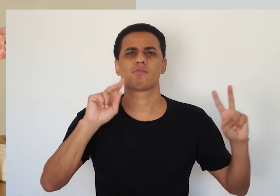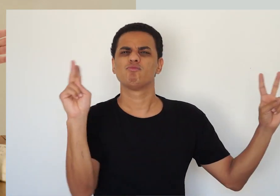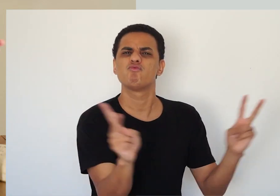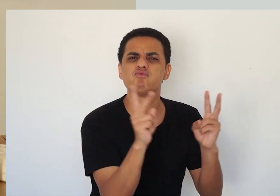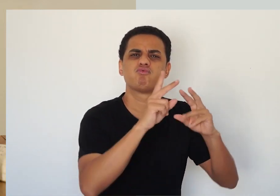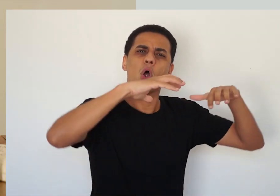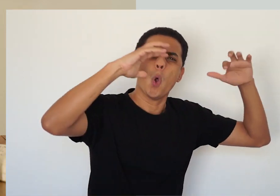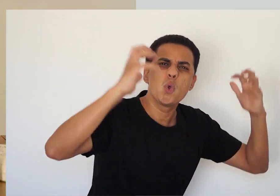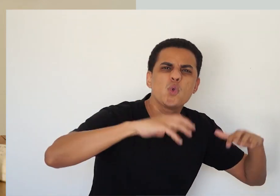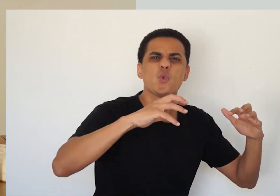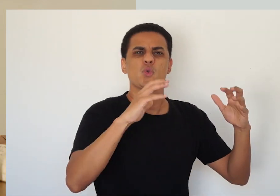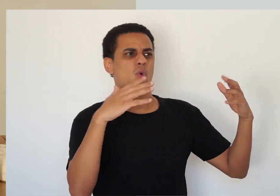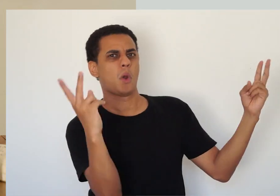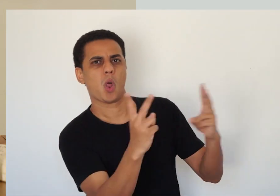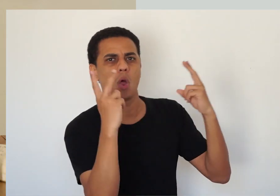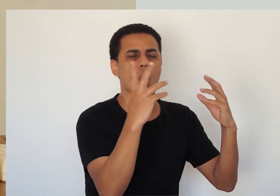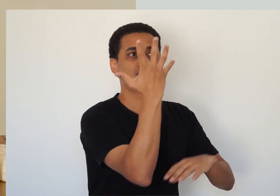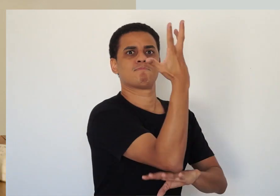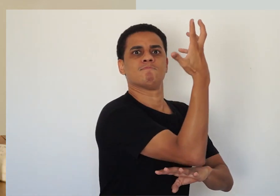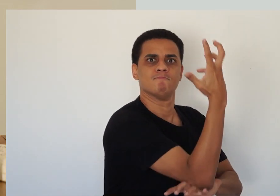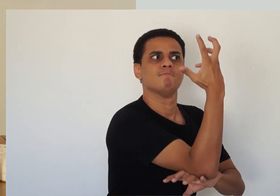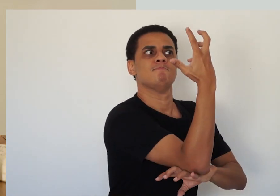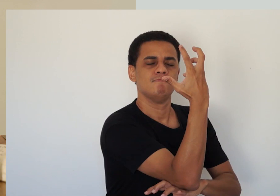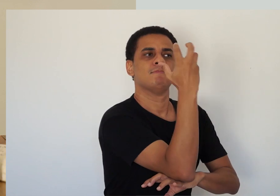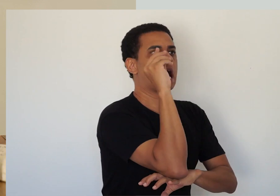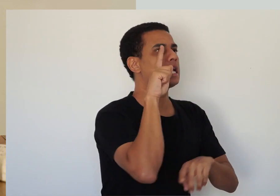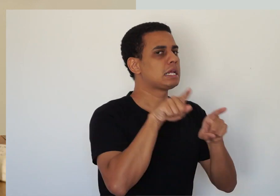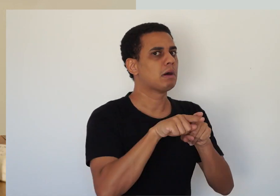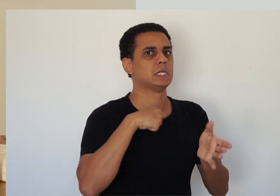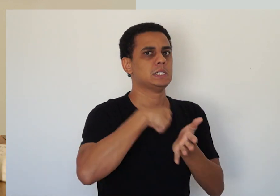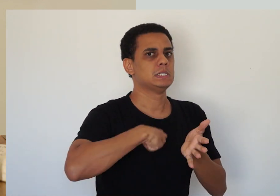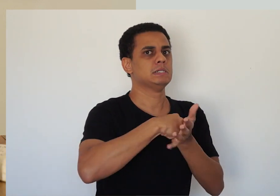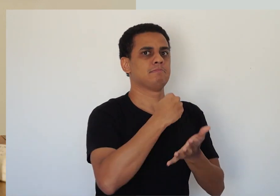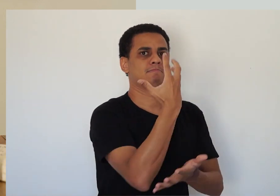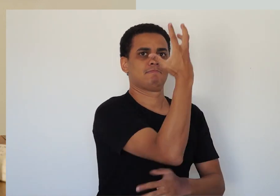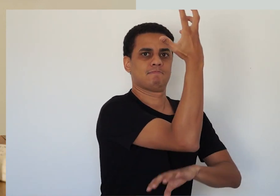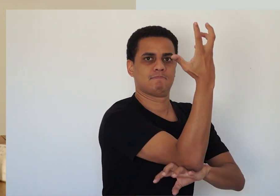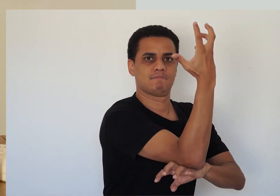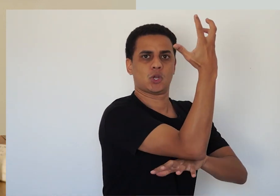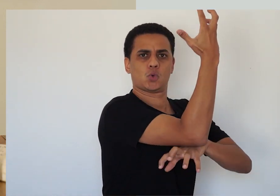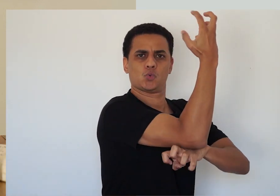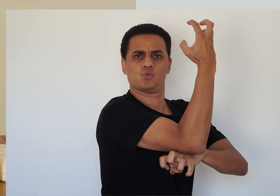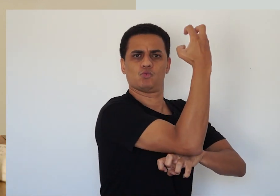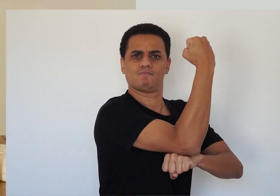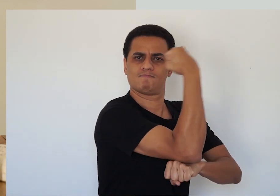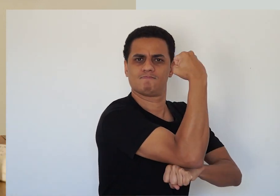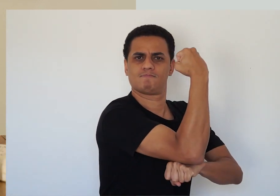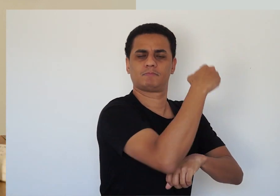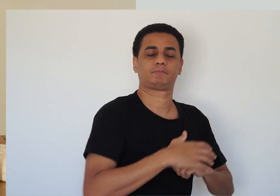de adversidade da natureza, para que elas pudessem crescer criando resistência e robustez